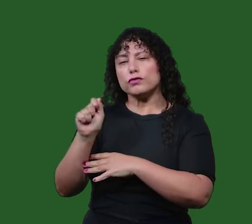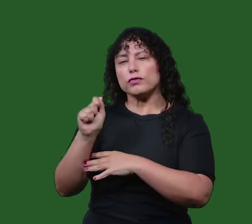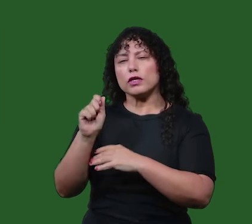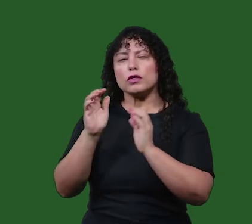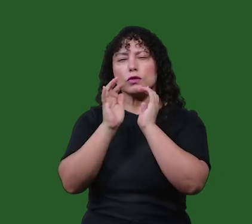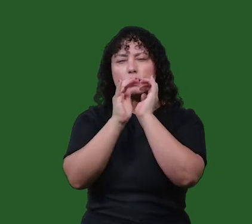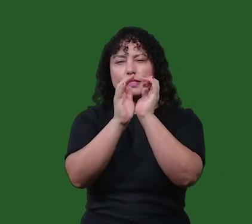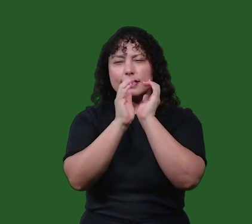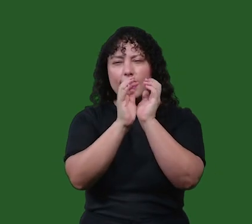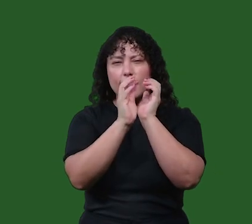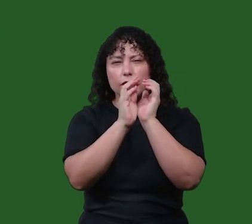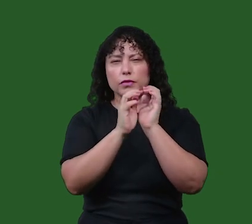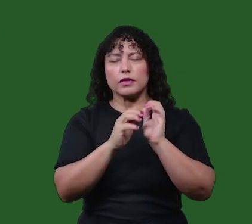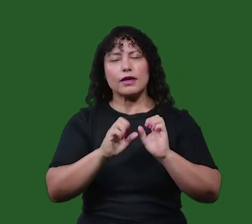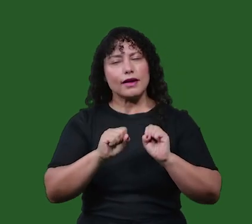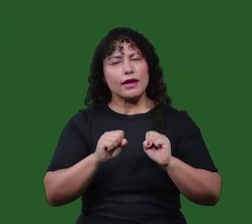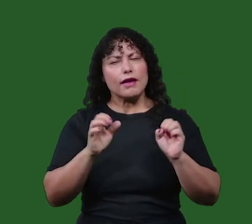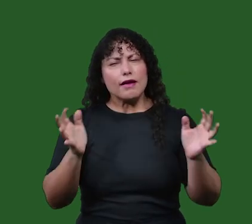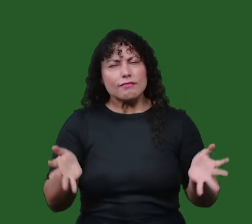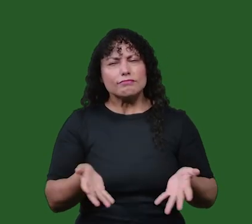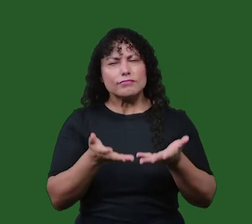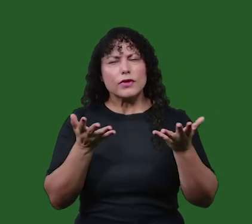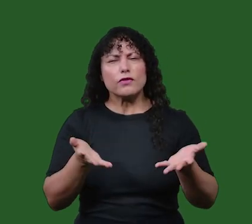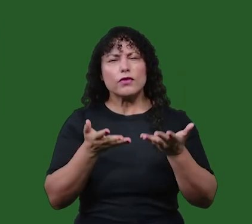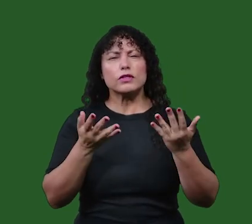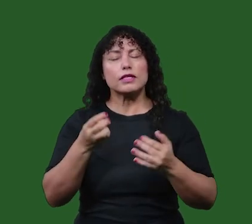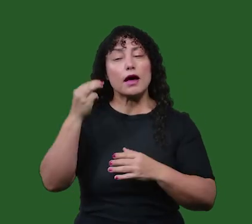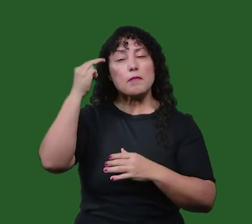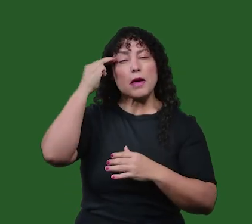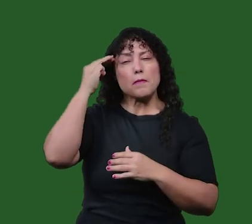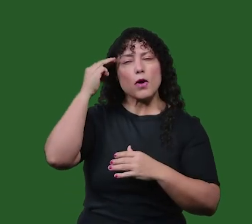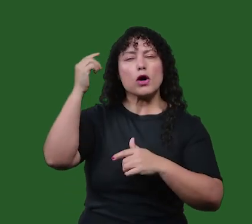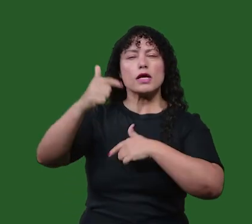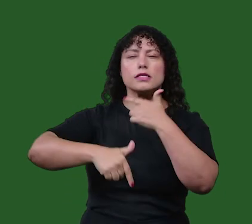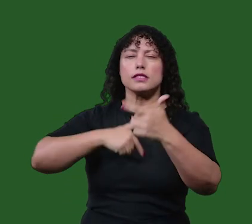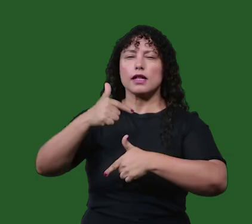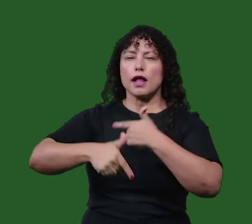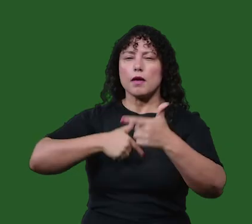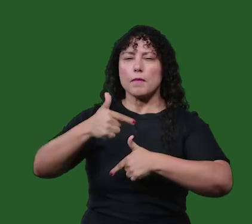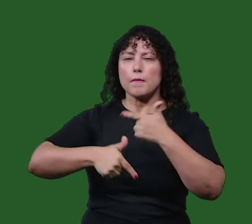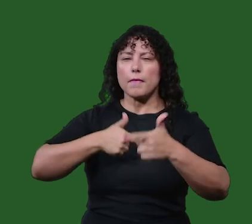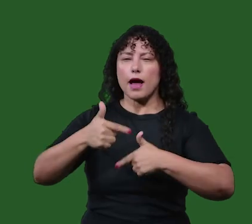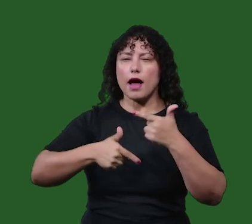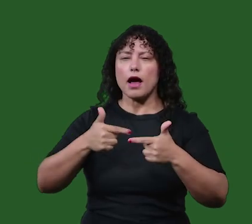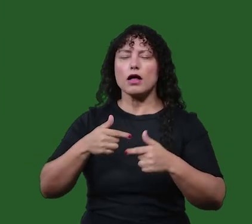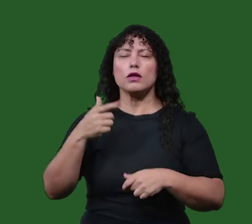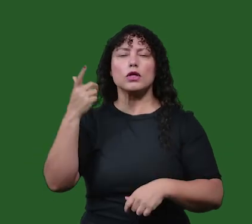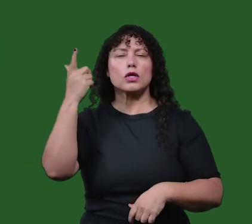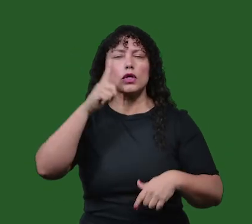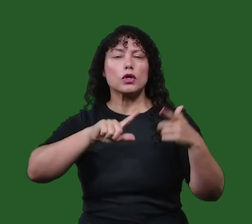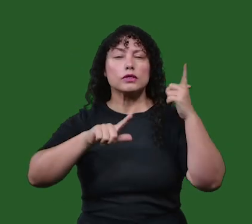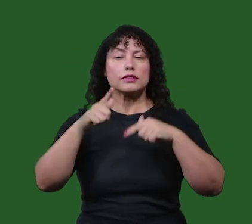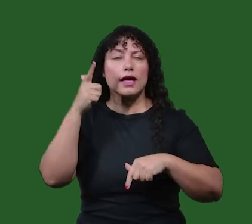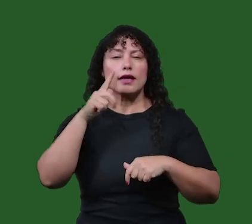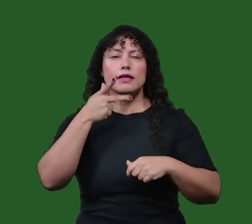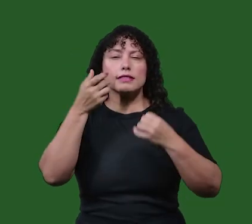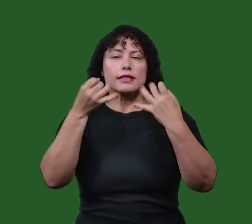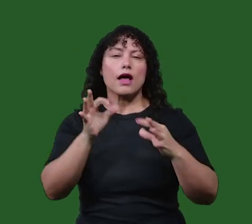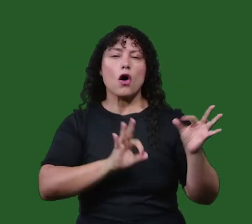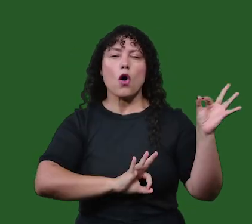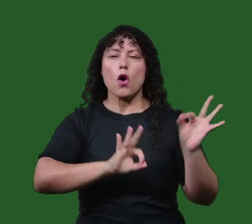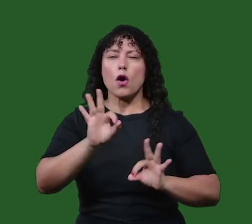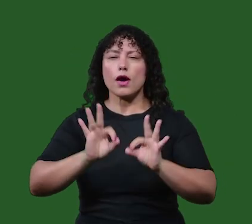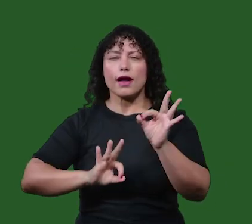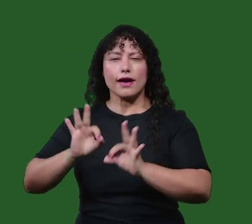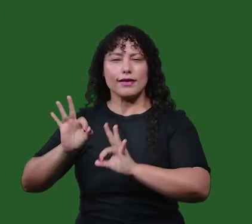do cérebro. Fiz questão de reforçar aí a memória de trabalho como aquela que consegue, né, como eu falei, tá,